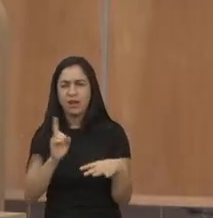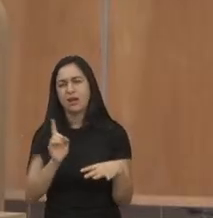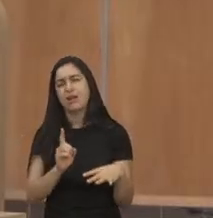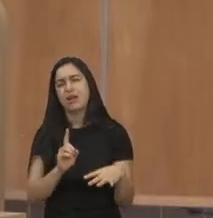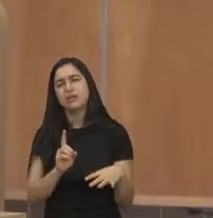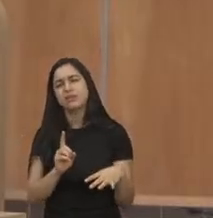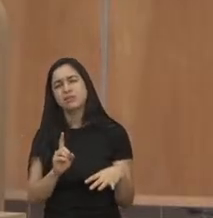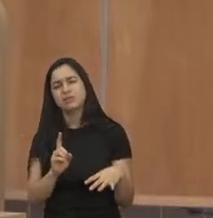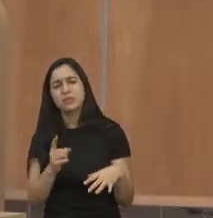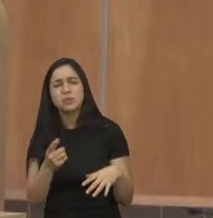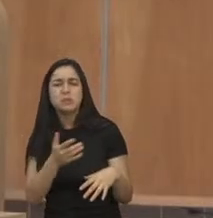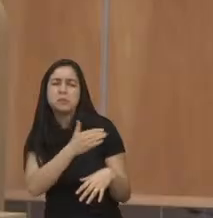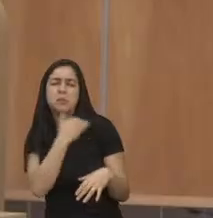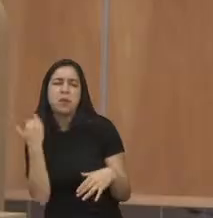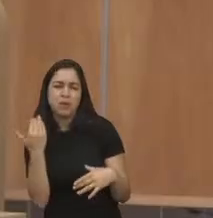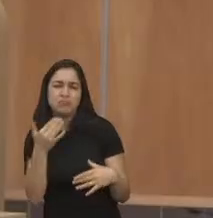alguém.